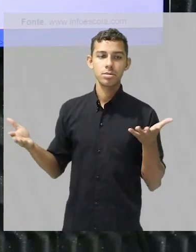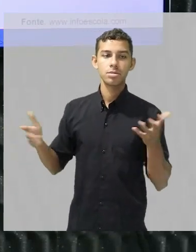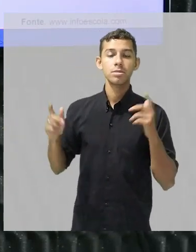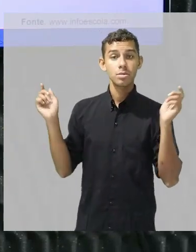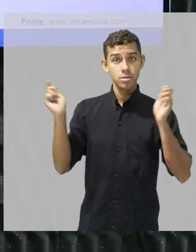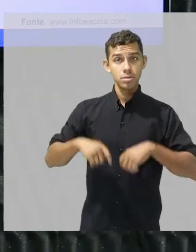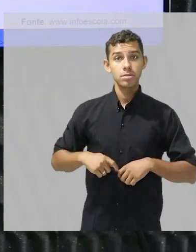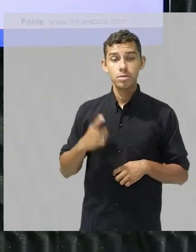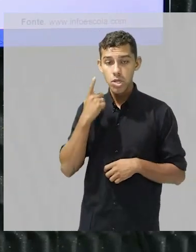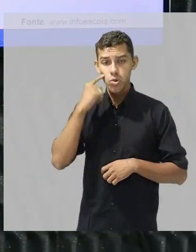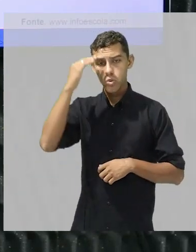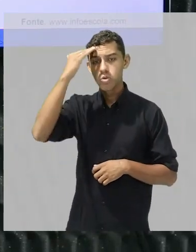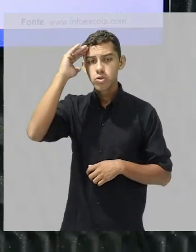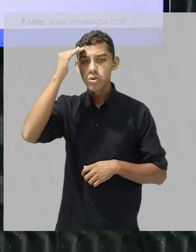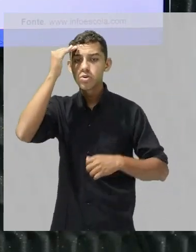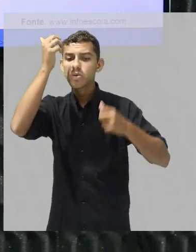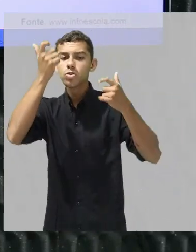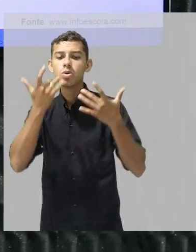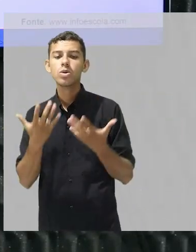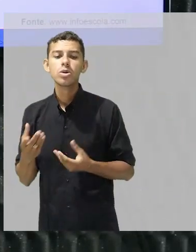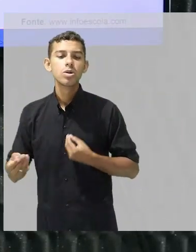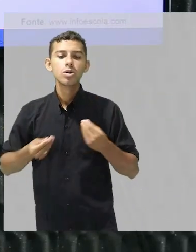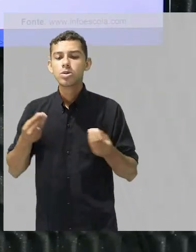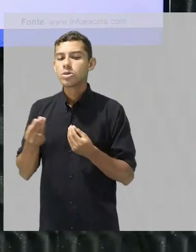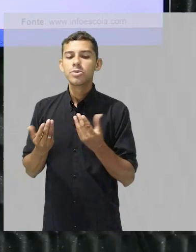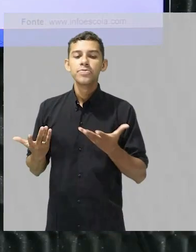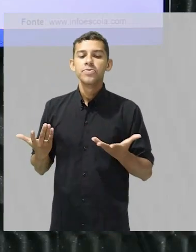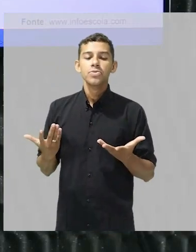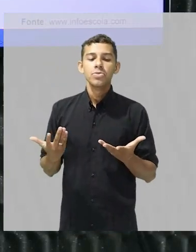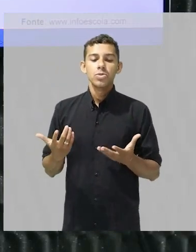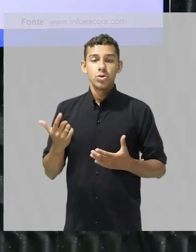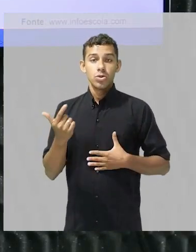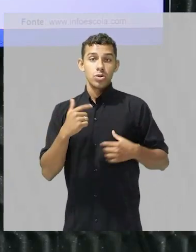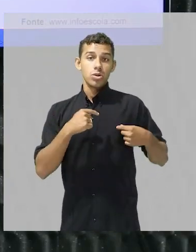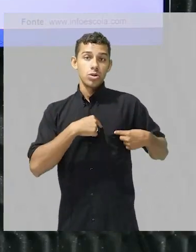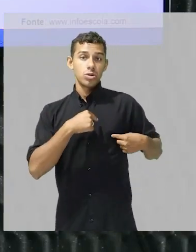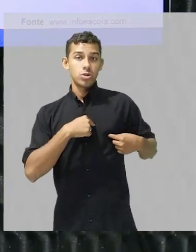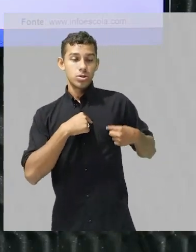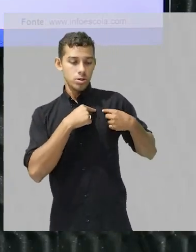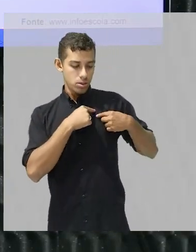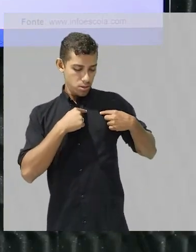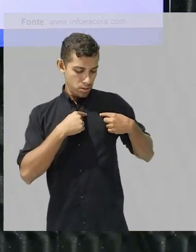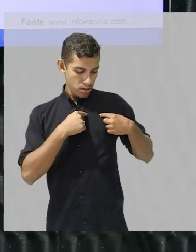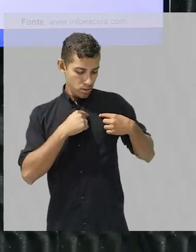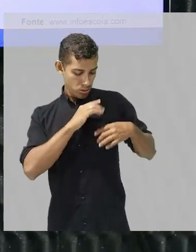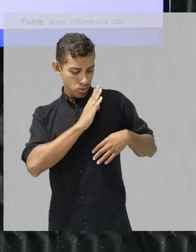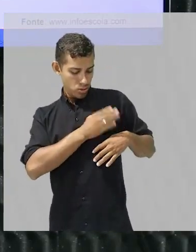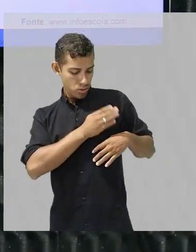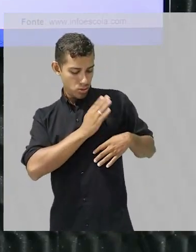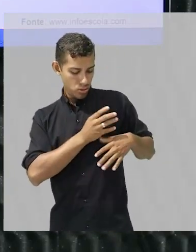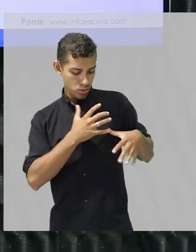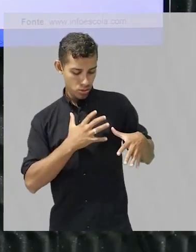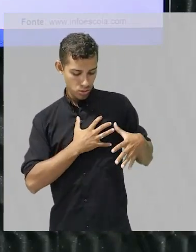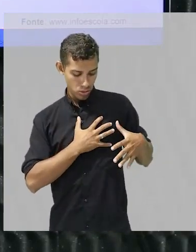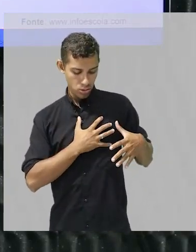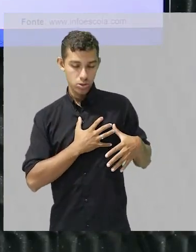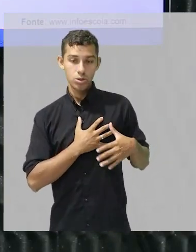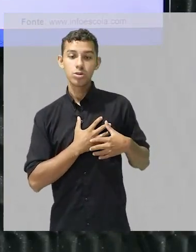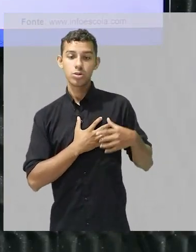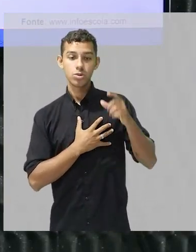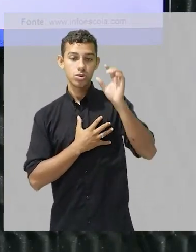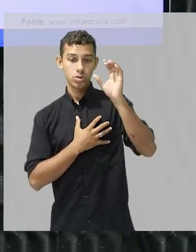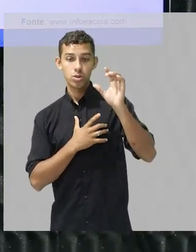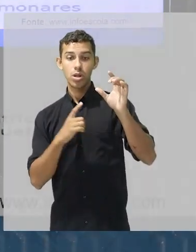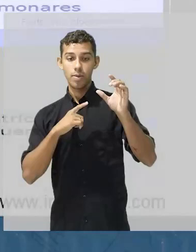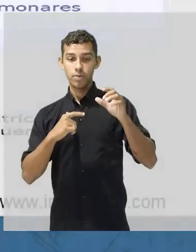gente precisa um pouco entender a respeito do funcionamento desse sistema cardiovascular. O sistema cardiovascular ele vai ser